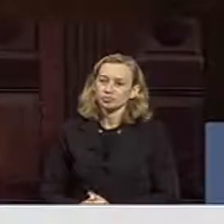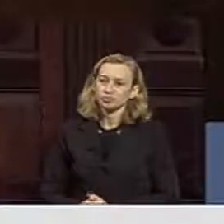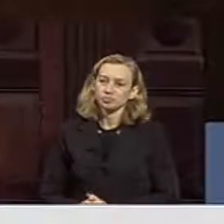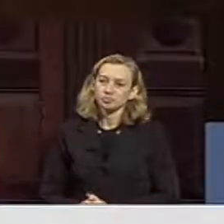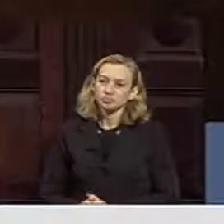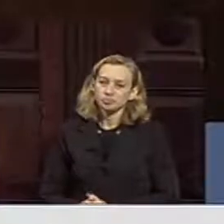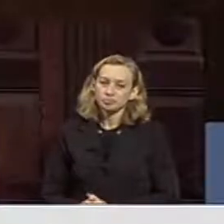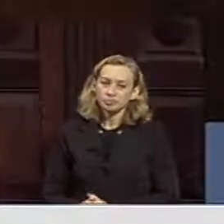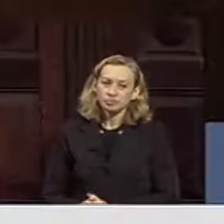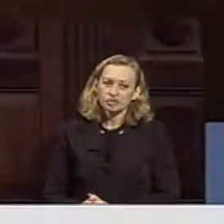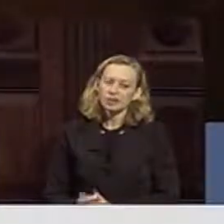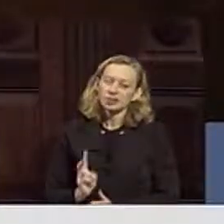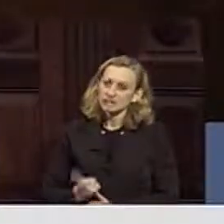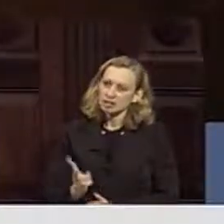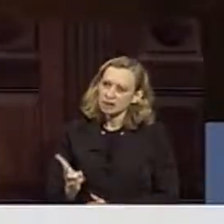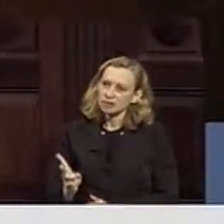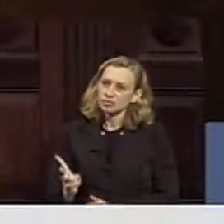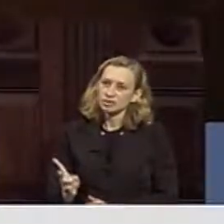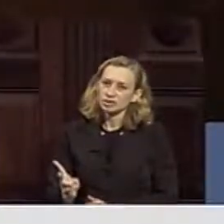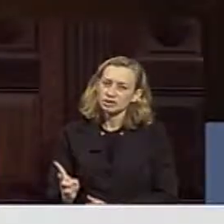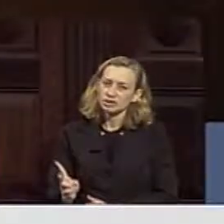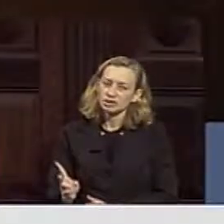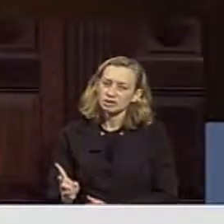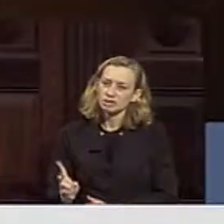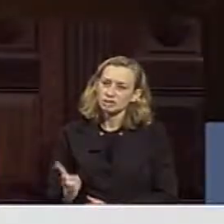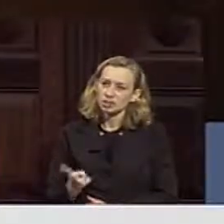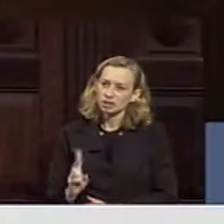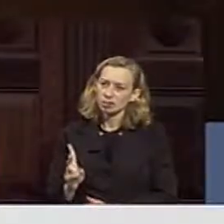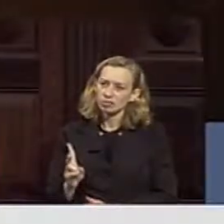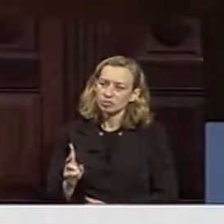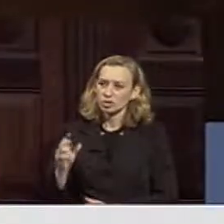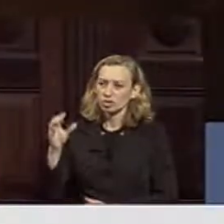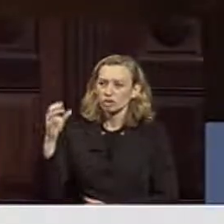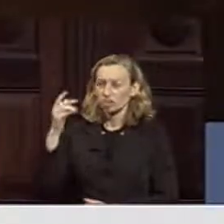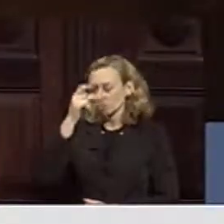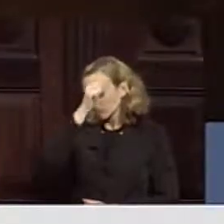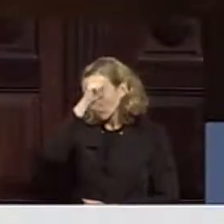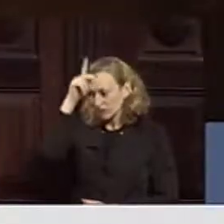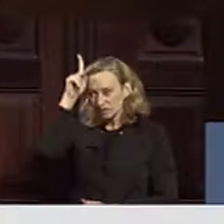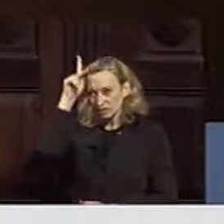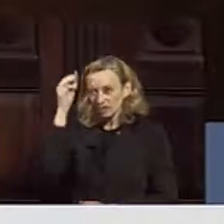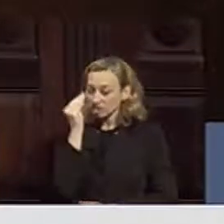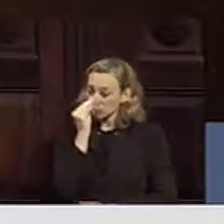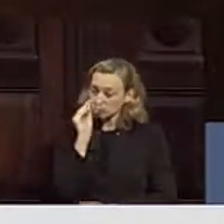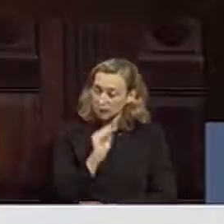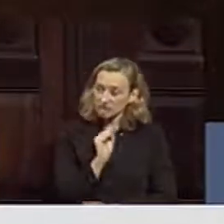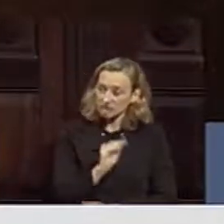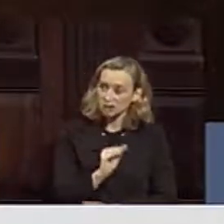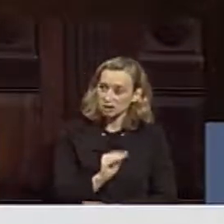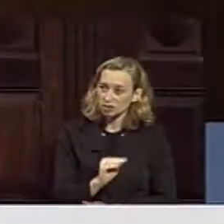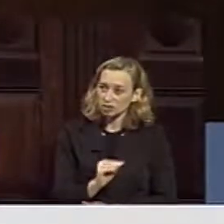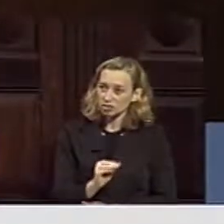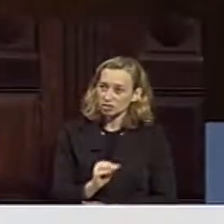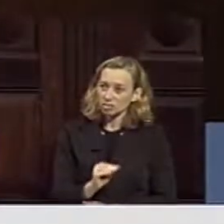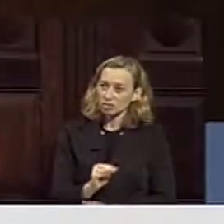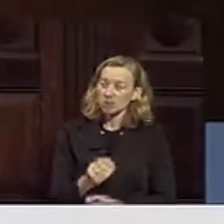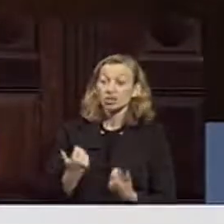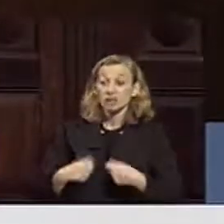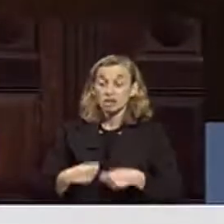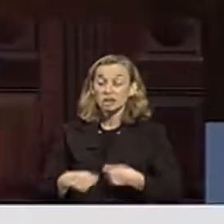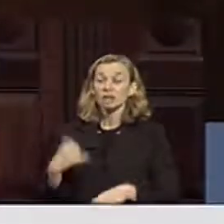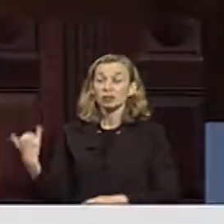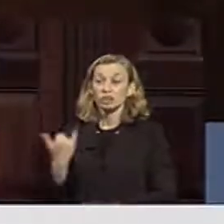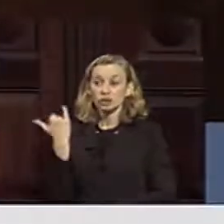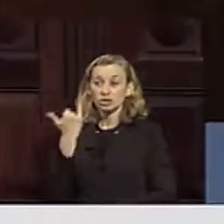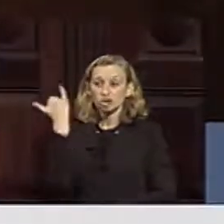recorrido incessantemente e se negado a fazer o investimento necessário na